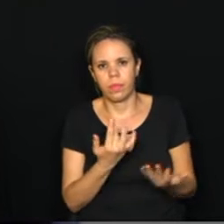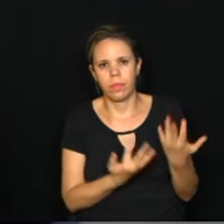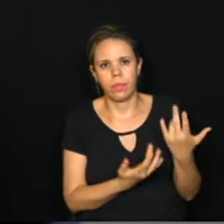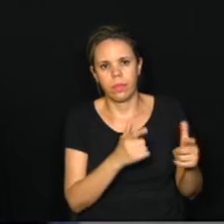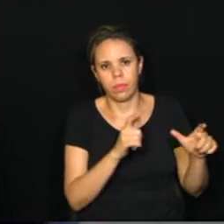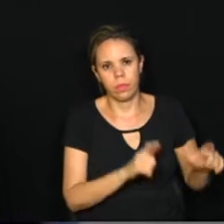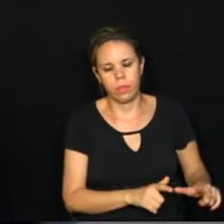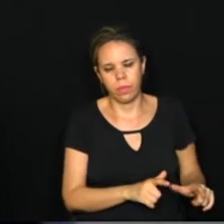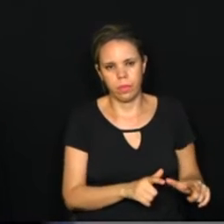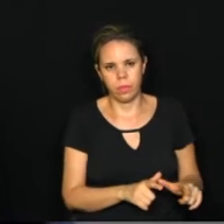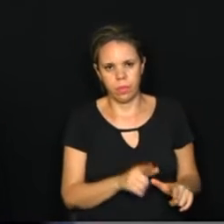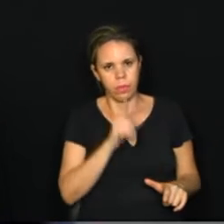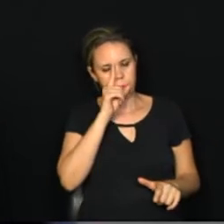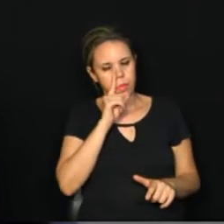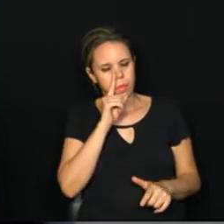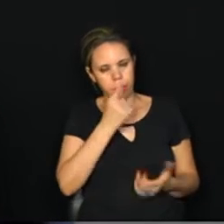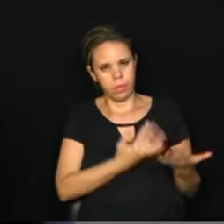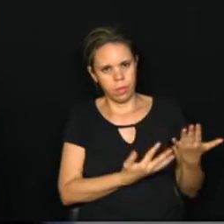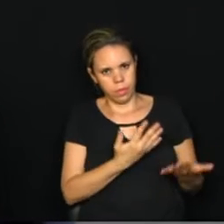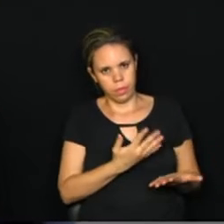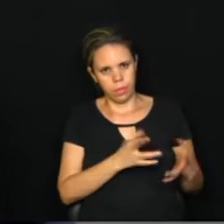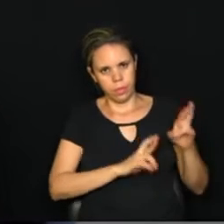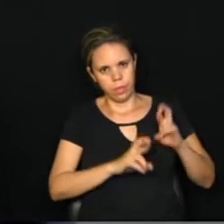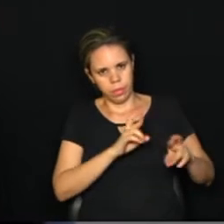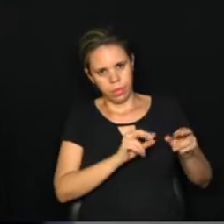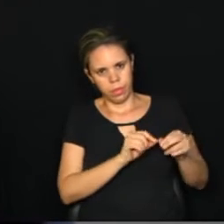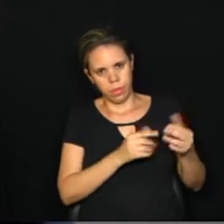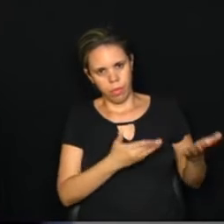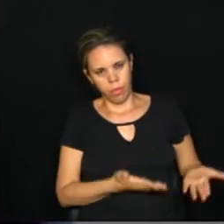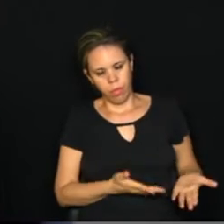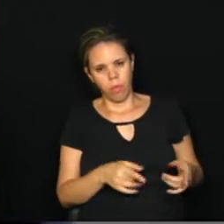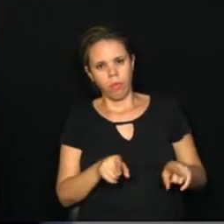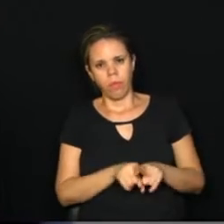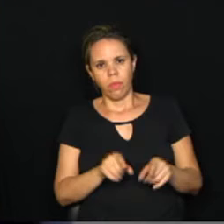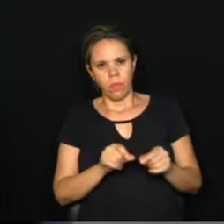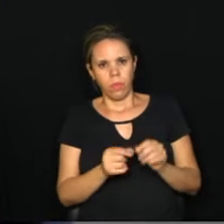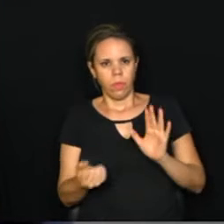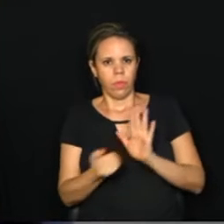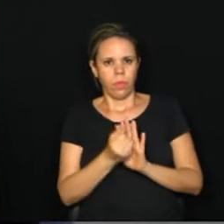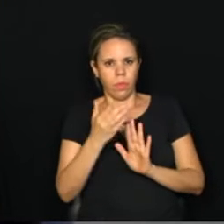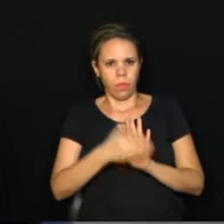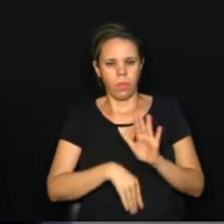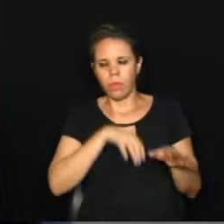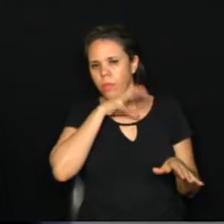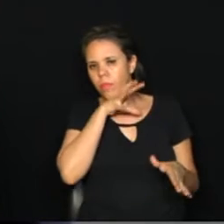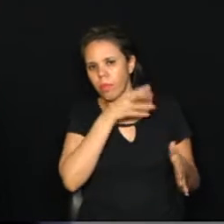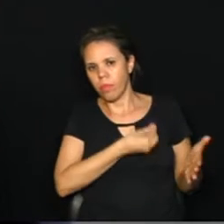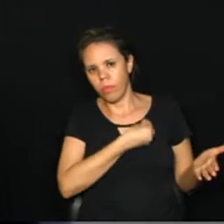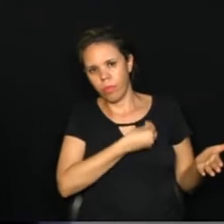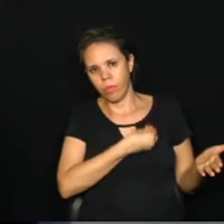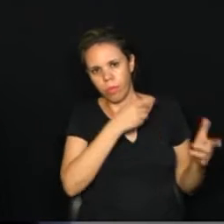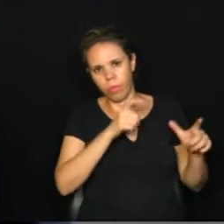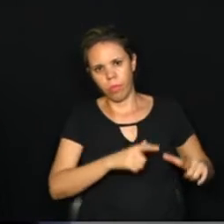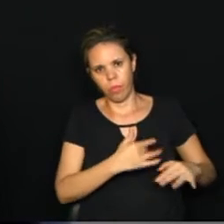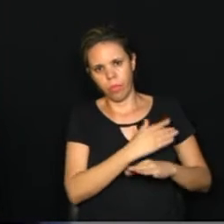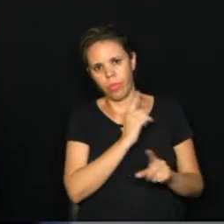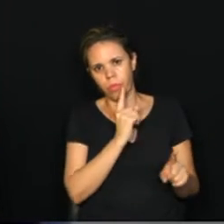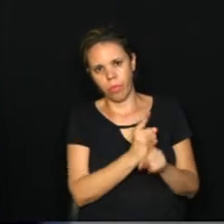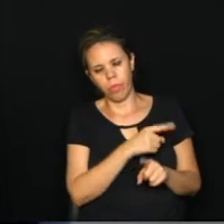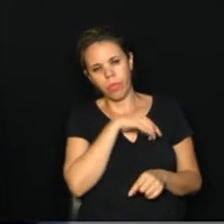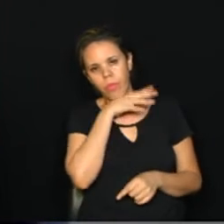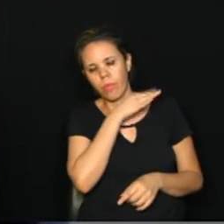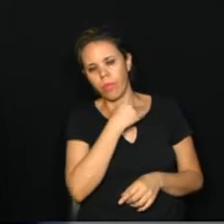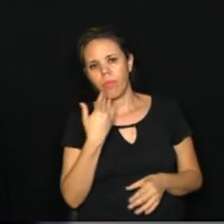área propensa a incêndio, que ele faz uma vistoria, ele também faz o registro dos animais. Inclusive, se ele encontrar um animal